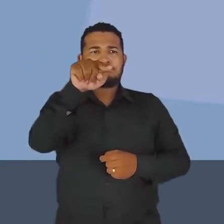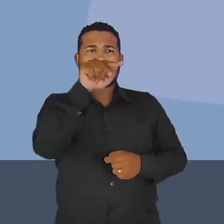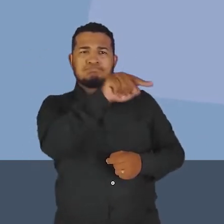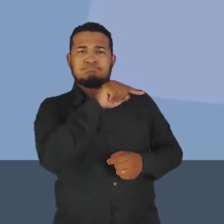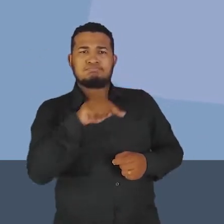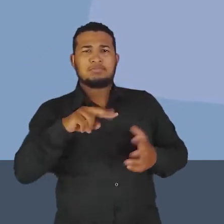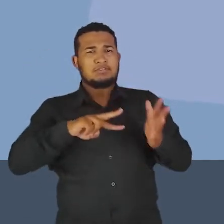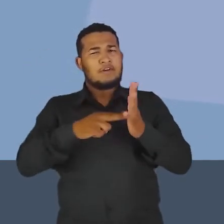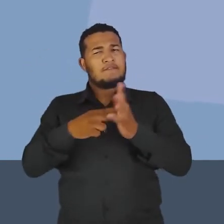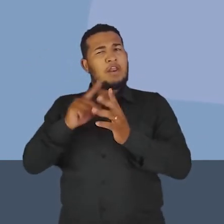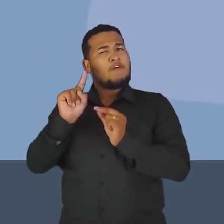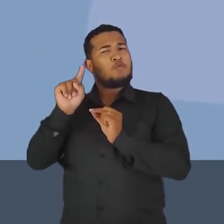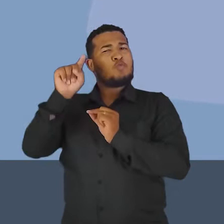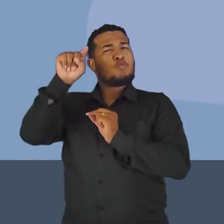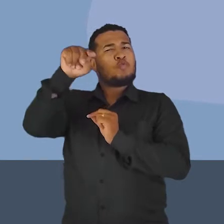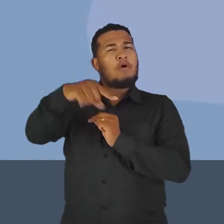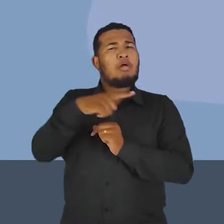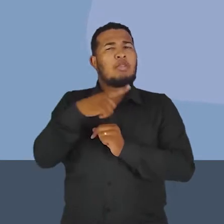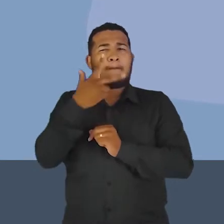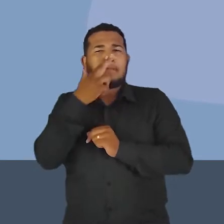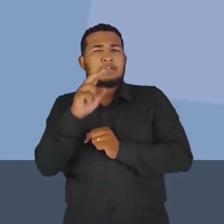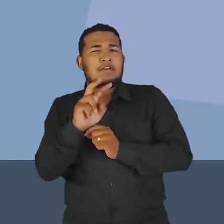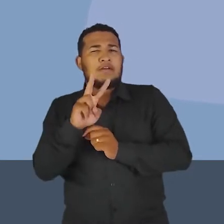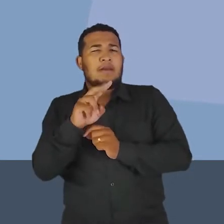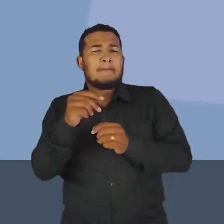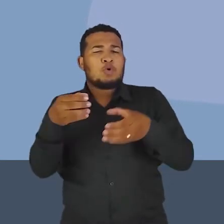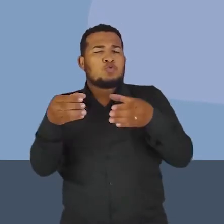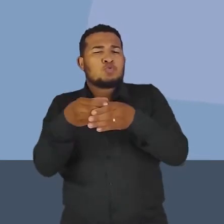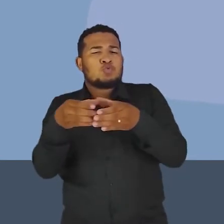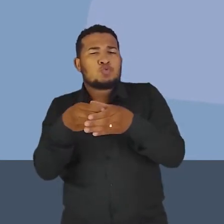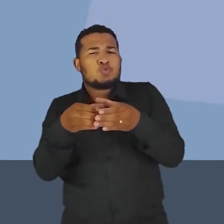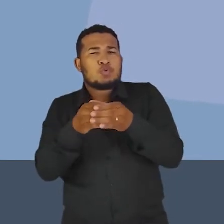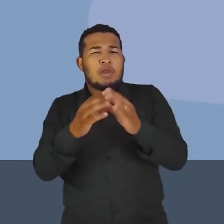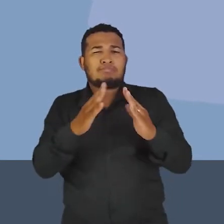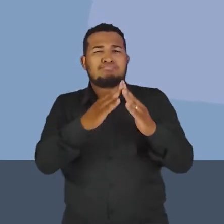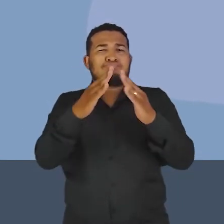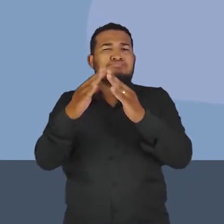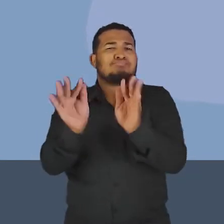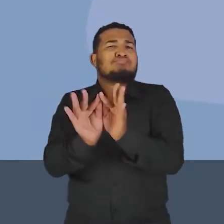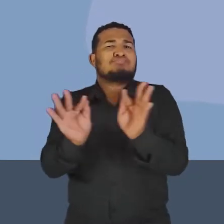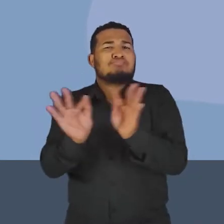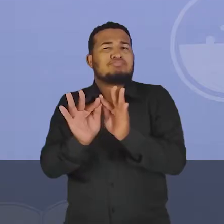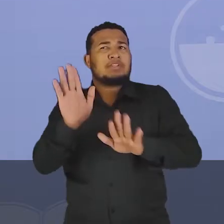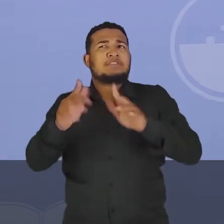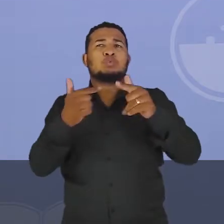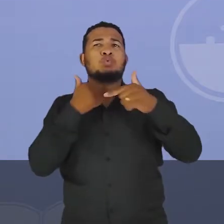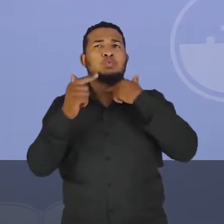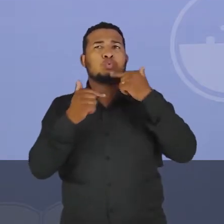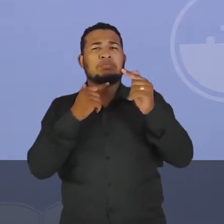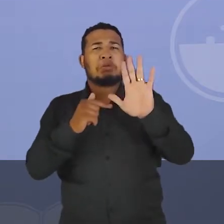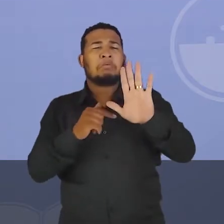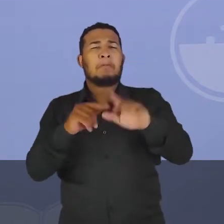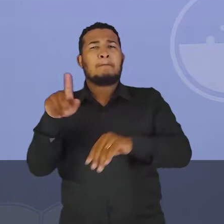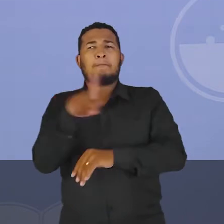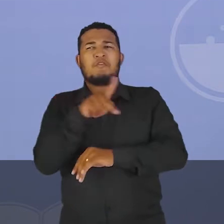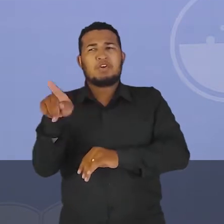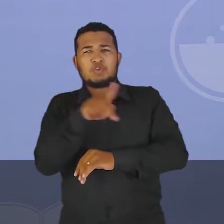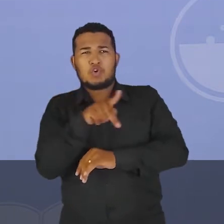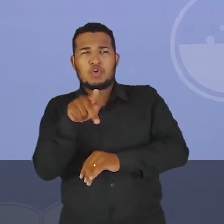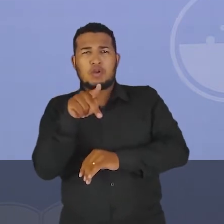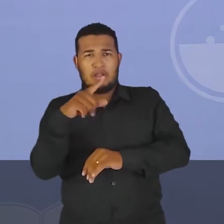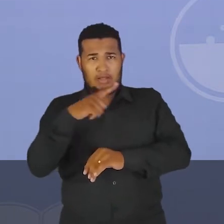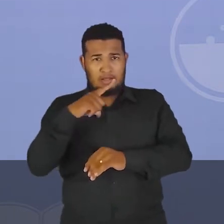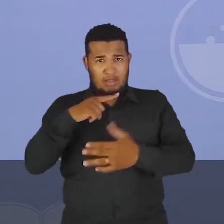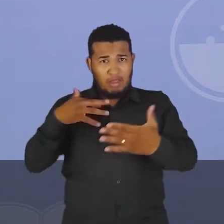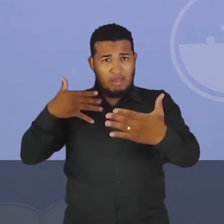assim ao fundo uma pequena vila com uns casarios. Você pode me perguntar assim, professora, mas será que ainda